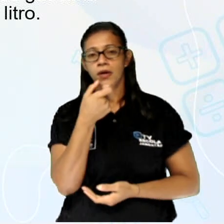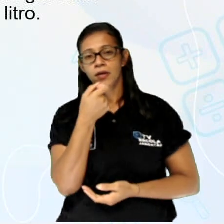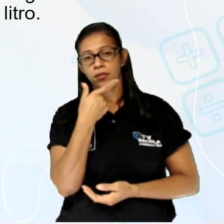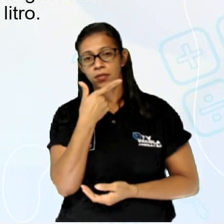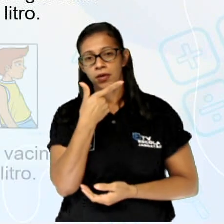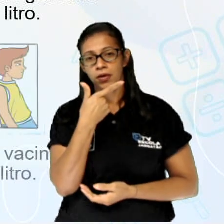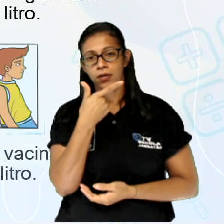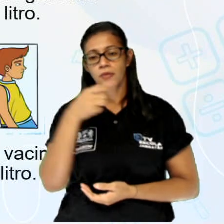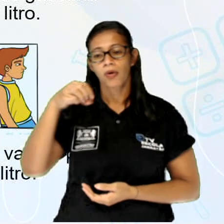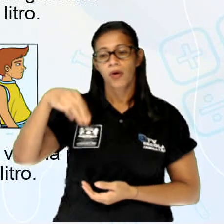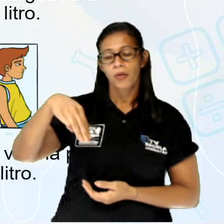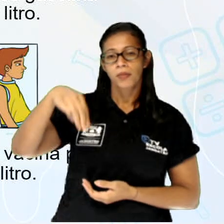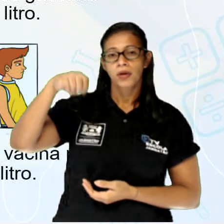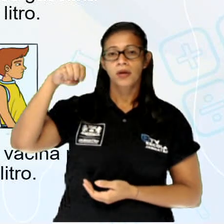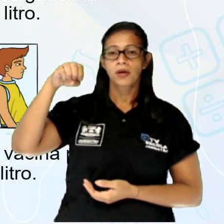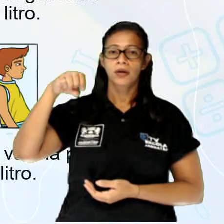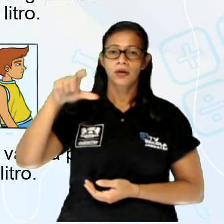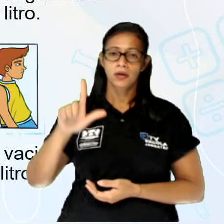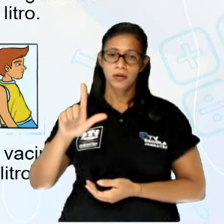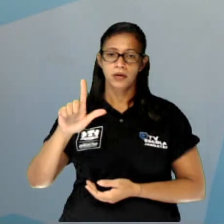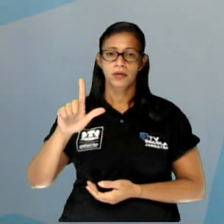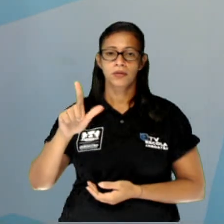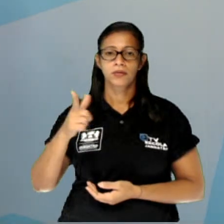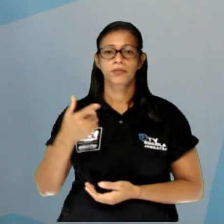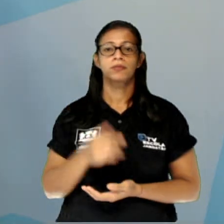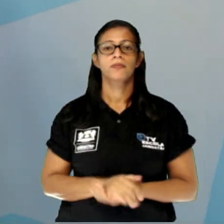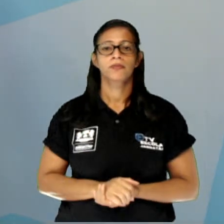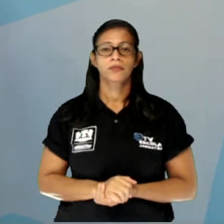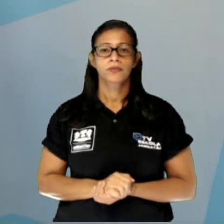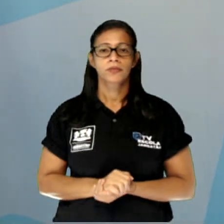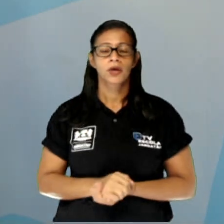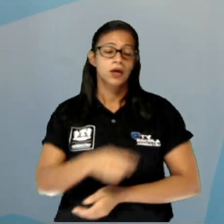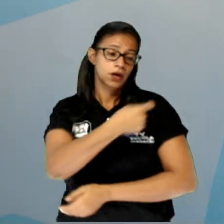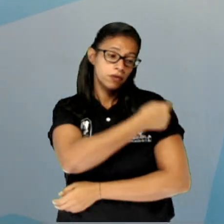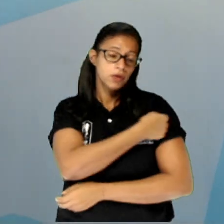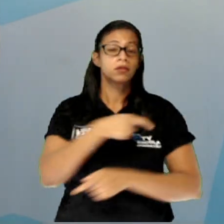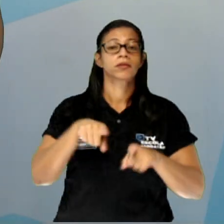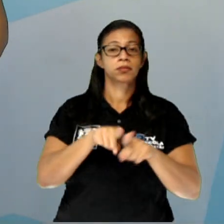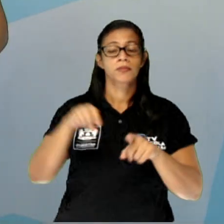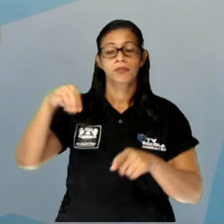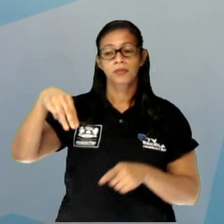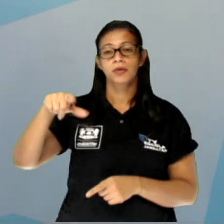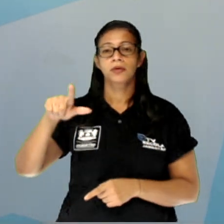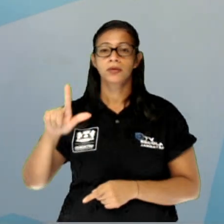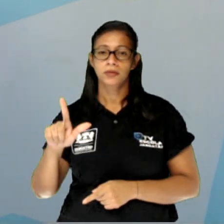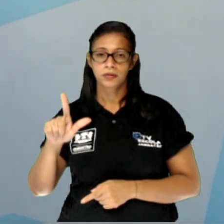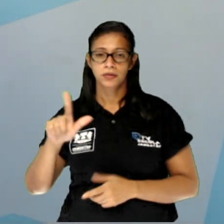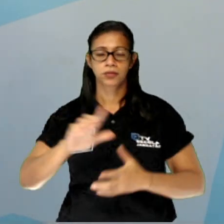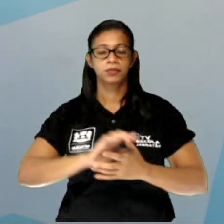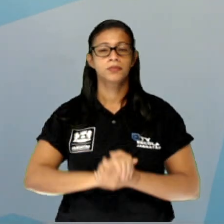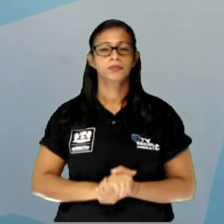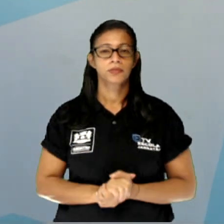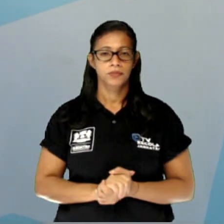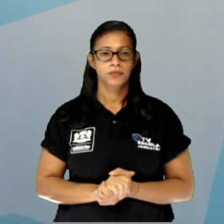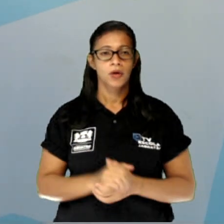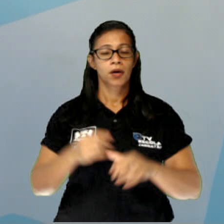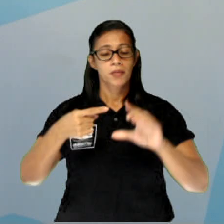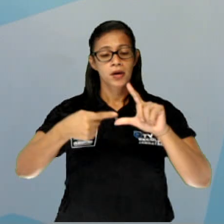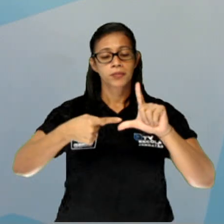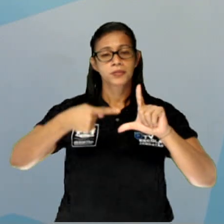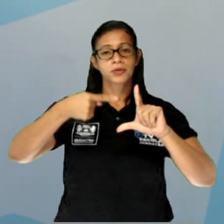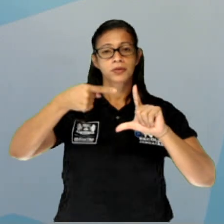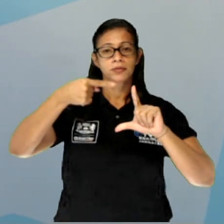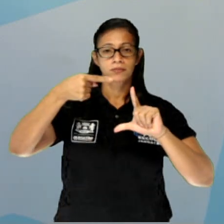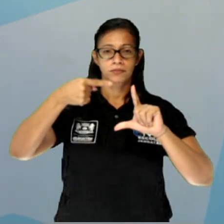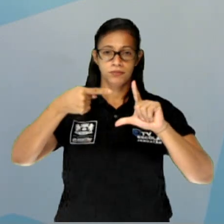por mililitro e tomamos vacina por mililitro. Para medir capacidades maiores